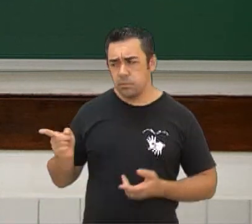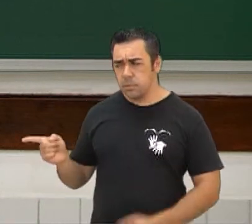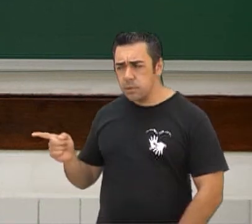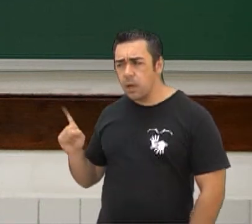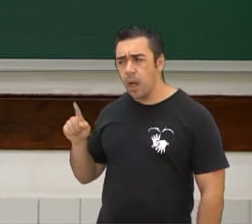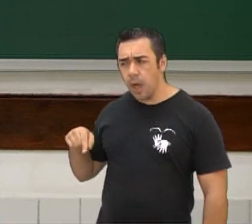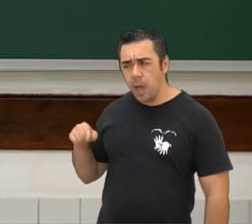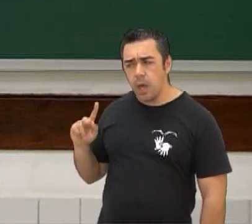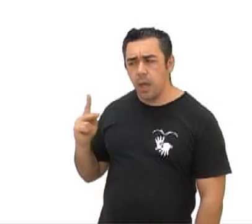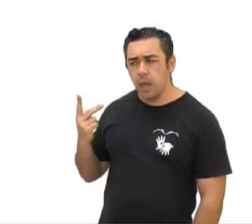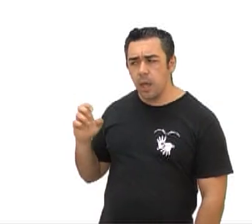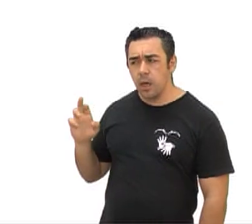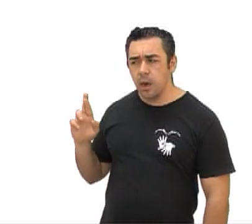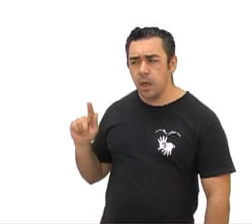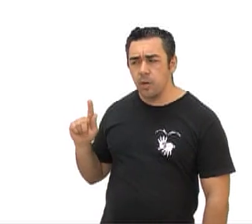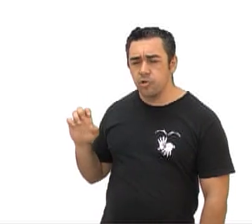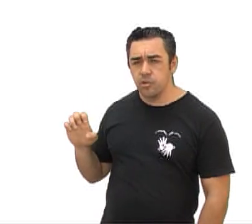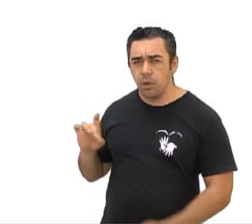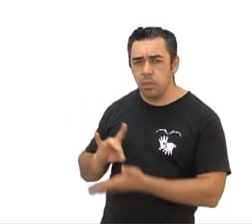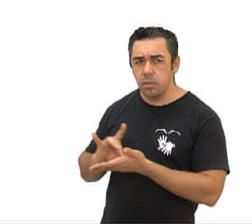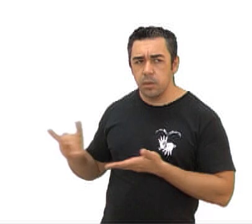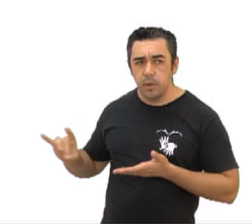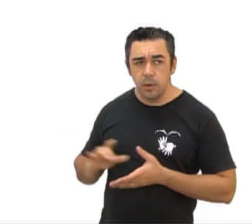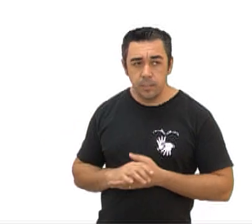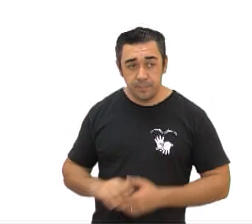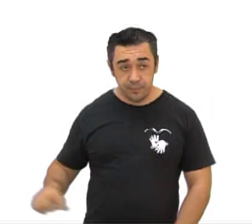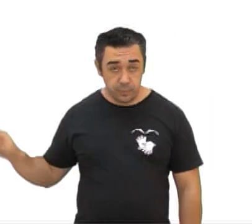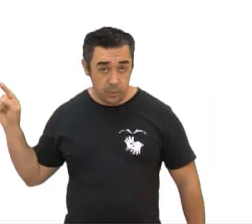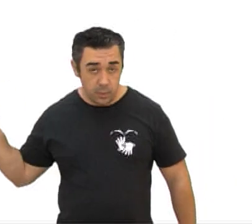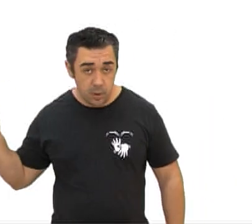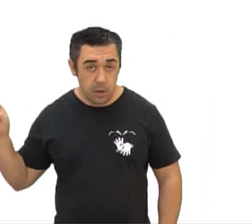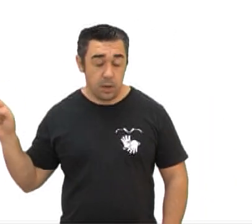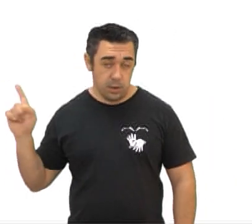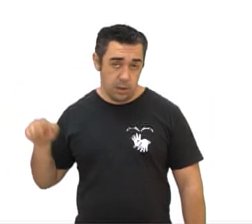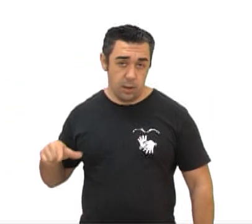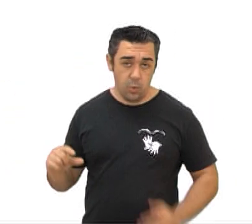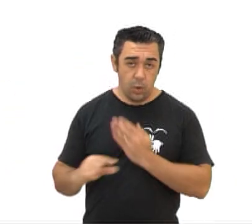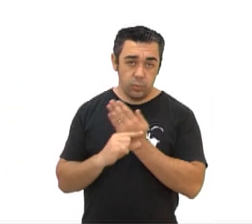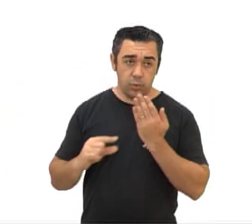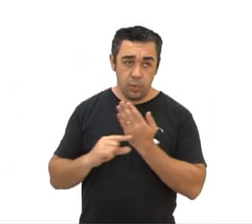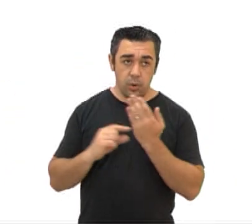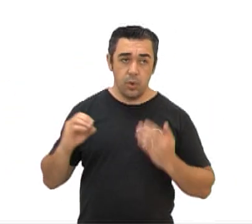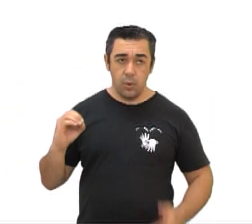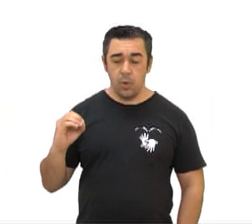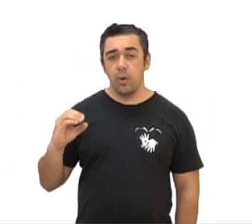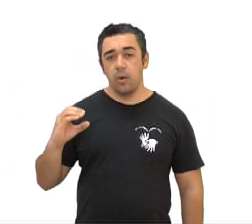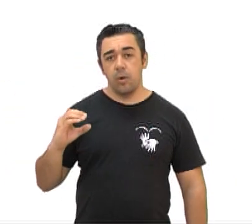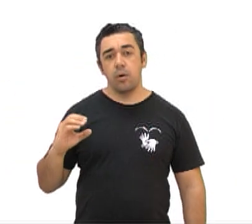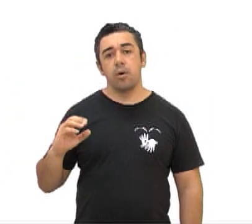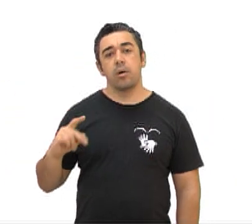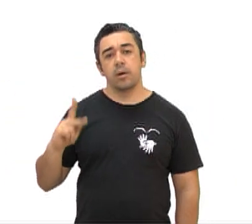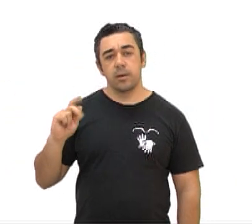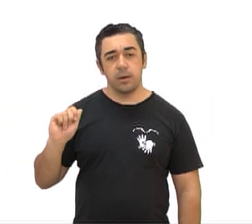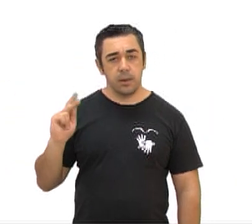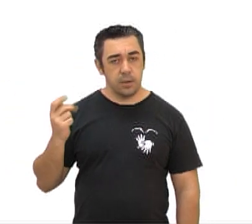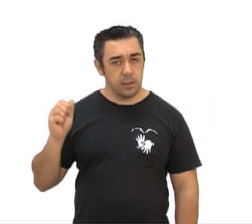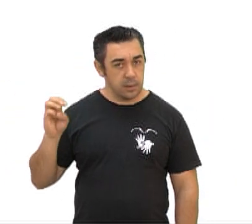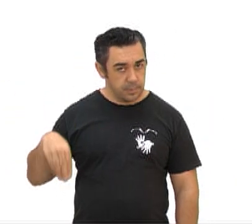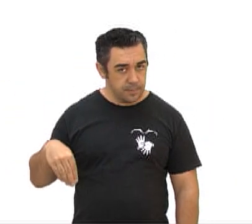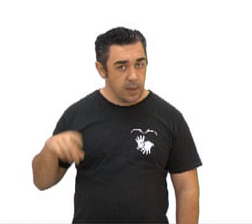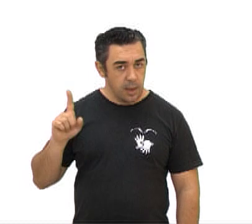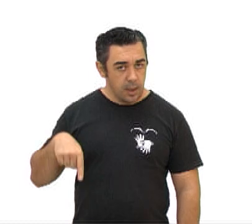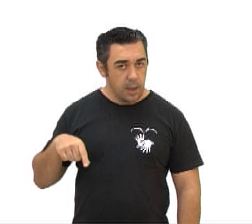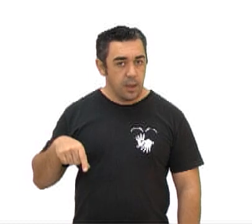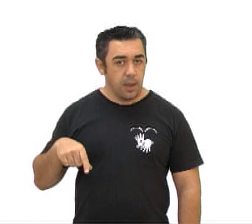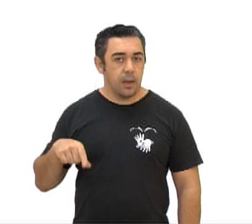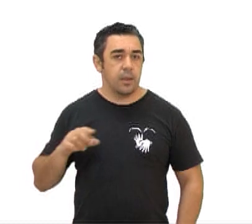herege. E aí, ó, tá ali o Guilherme de Ockham, ele é religioso, e a partir